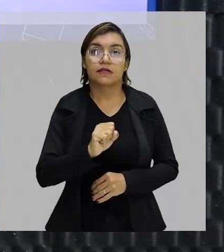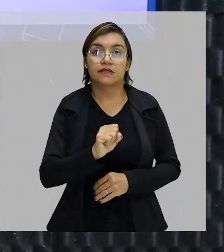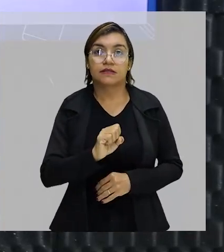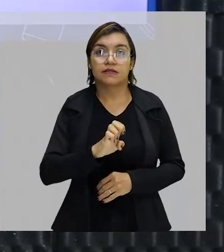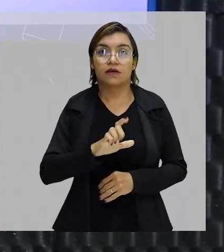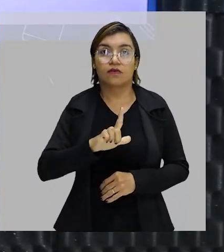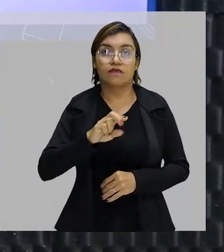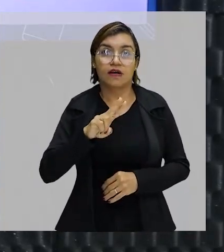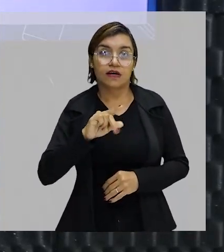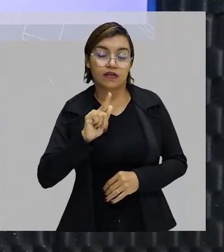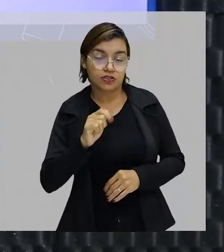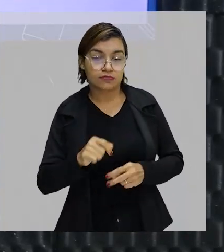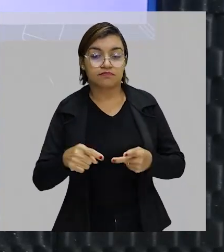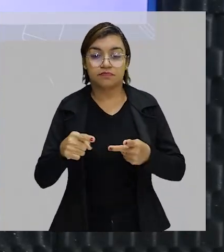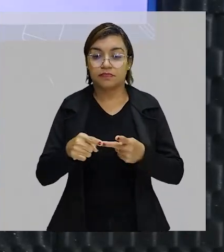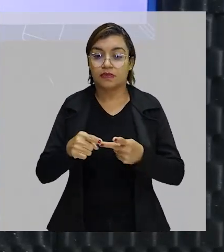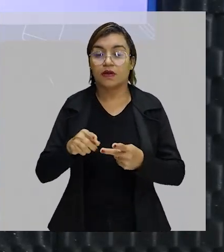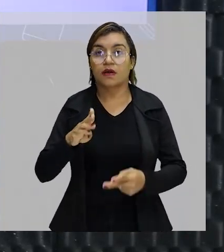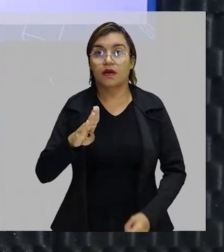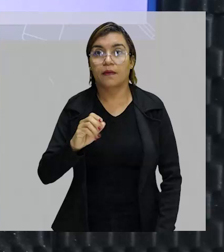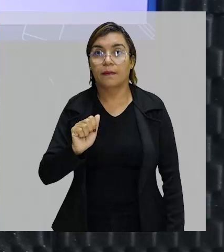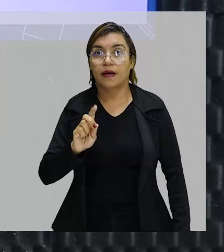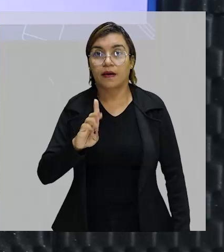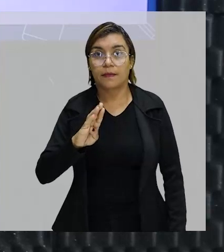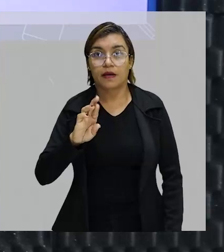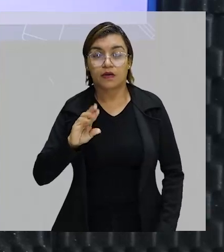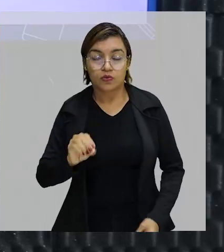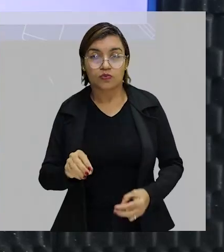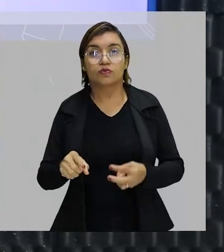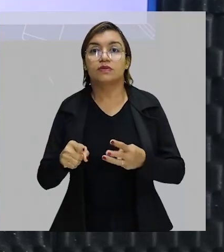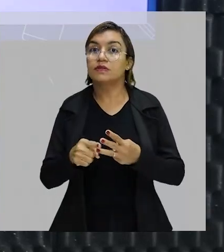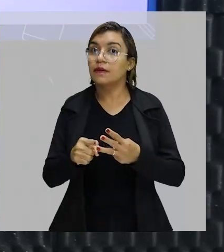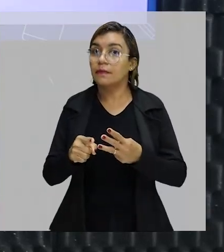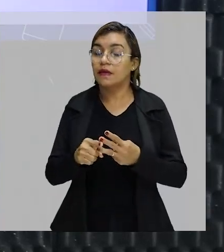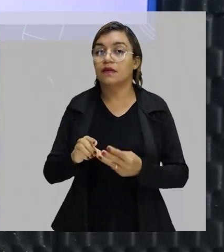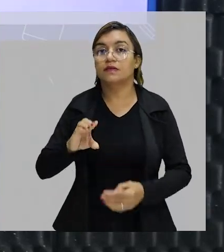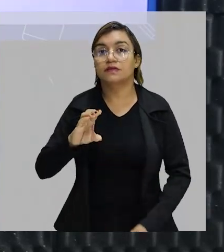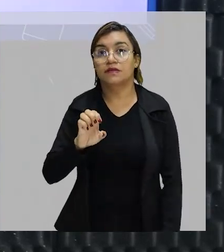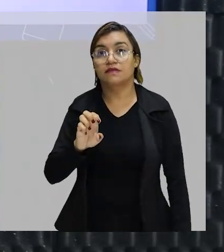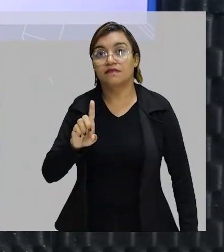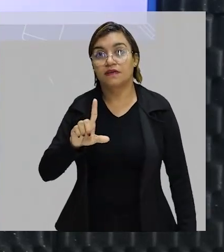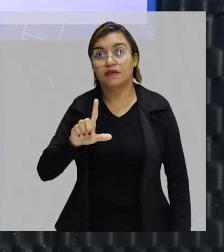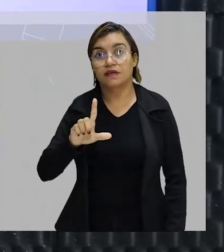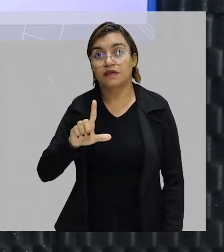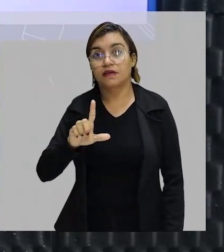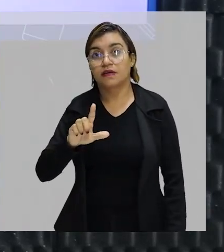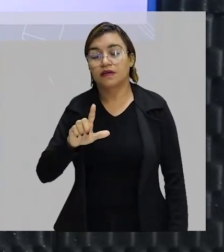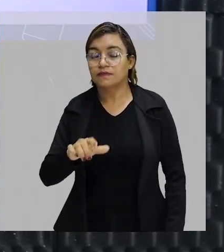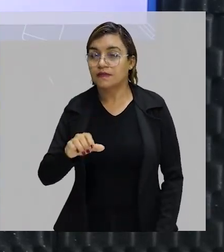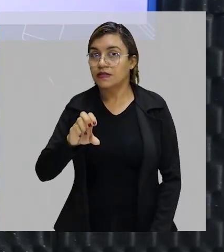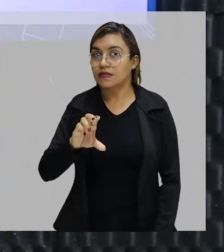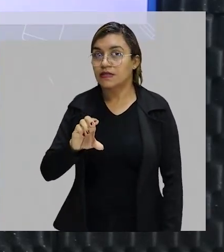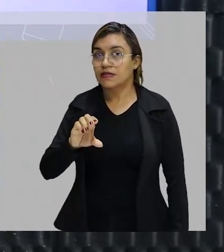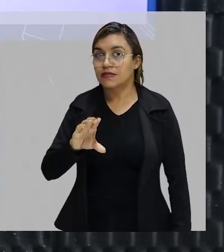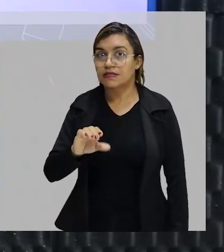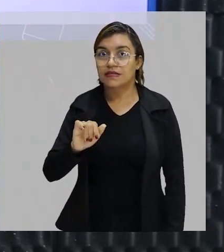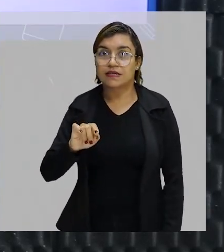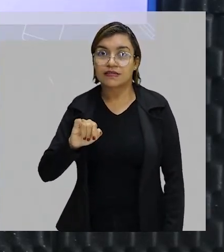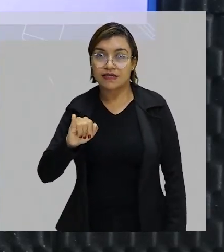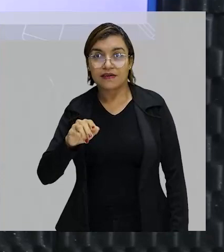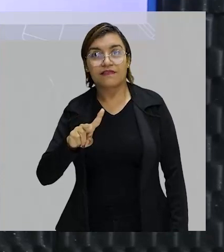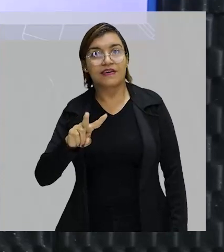primitivo, o selvagem, a barbárie e a civilização, como se fosse uma evolução cultural. A ideia de